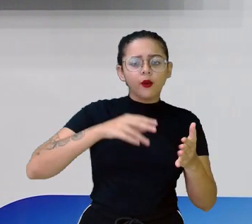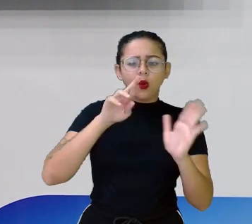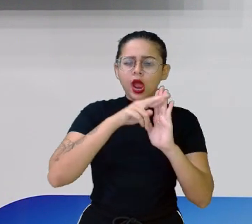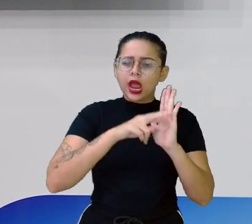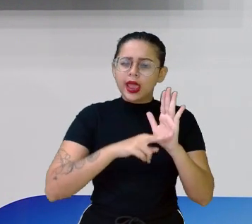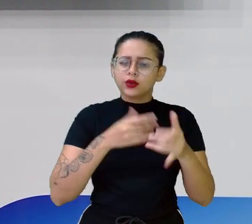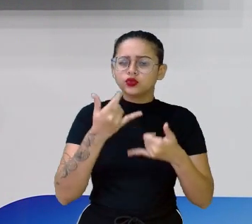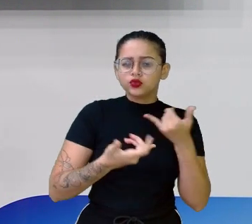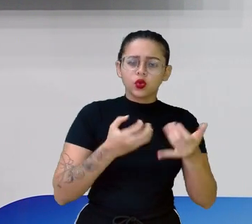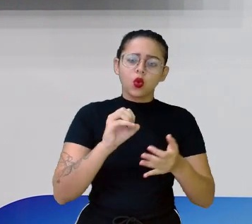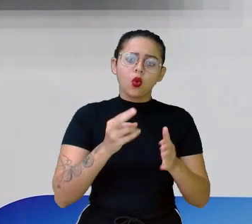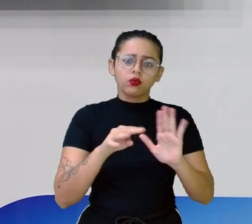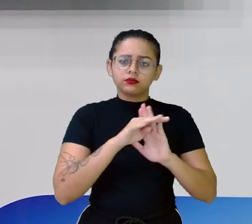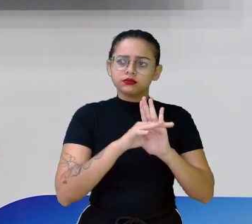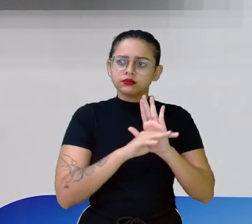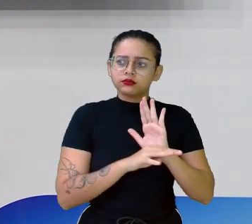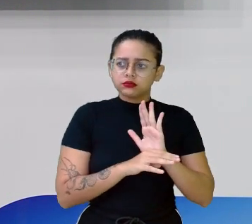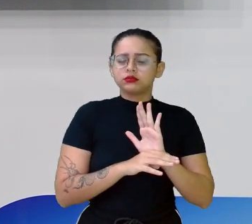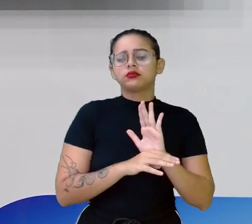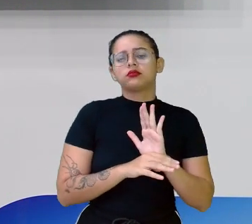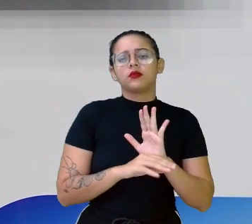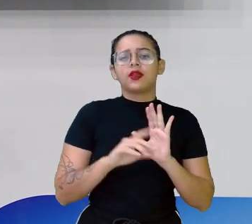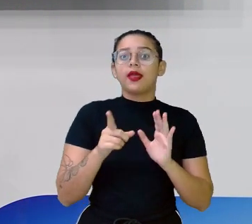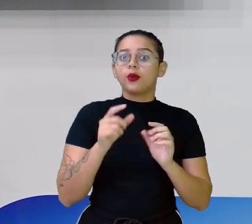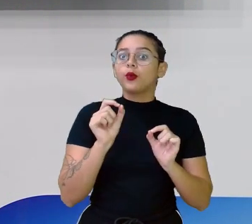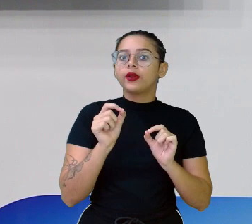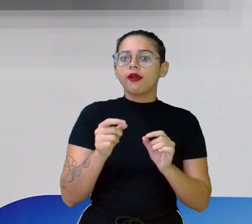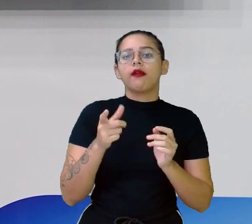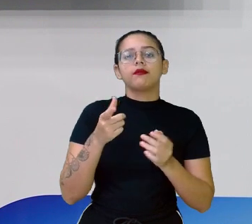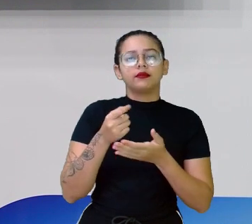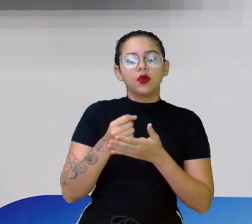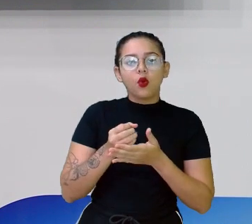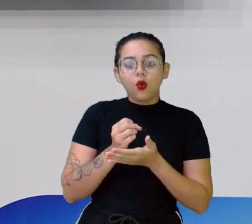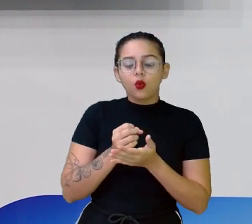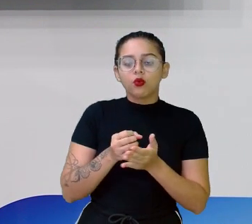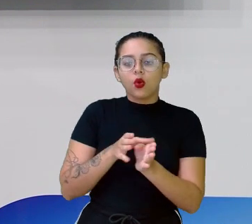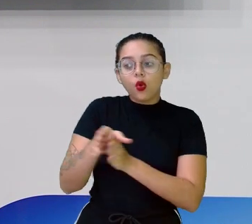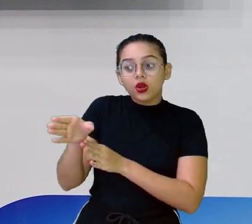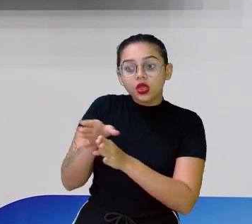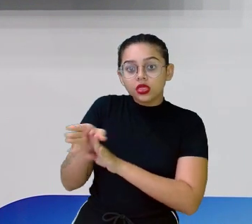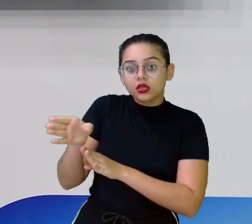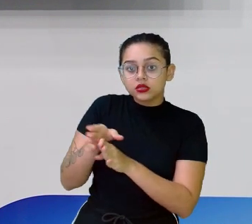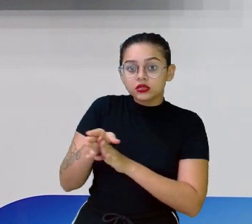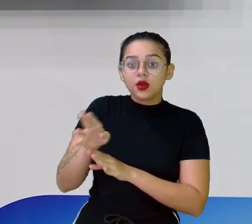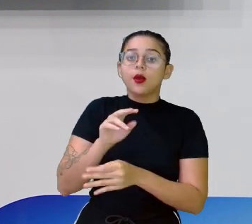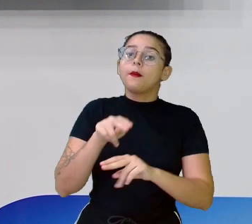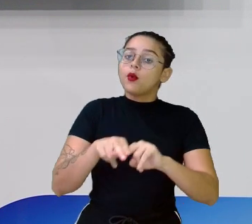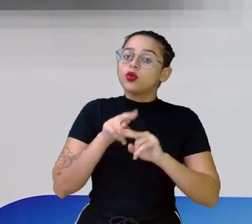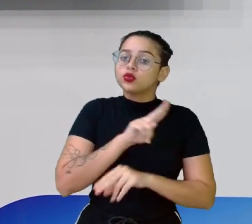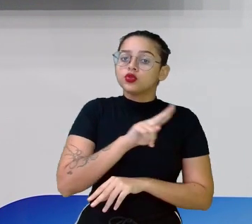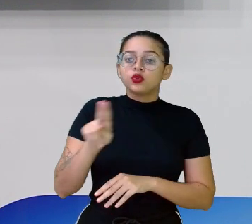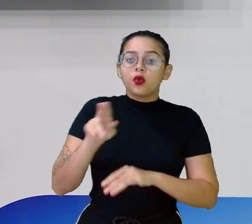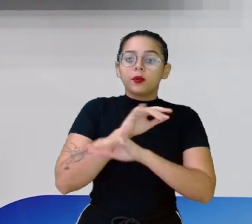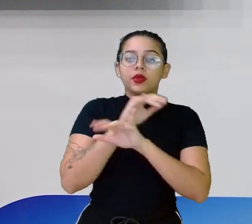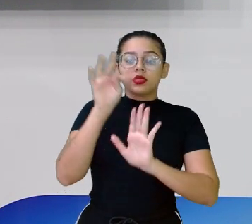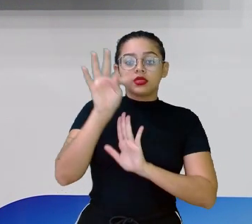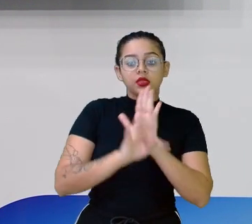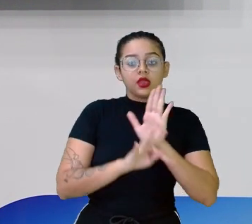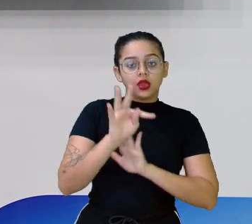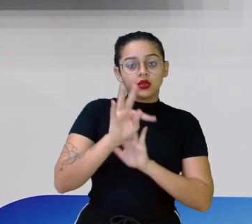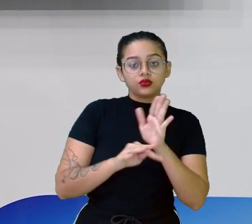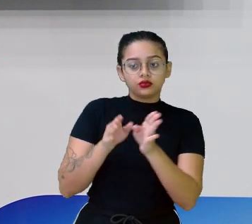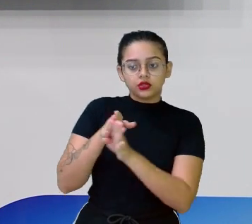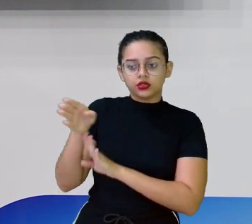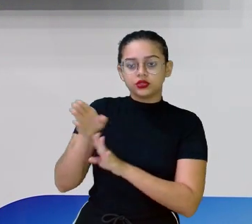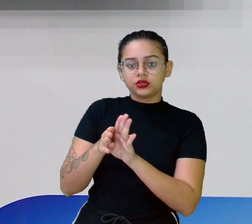Vai estar te instruindo a fazer alguma coisa, é uma orientação. Por isso são chamados de textos